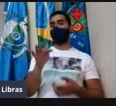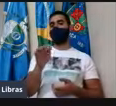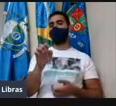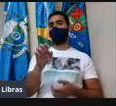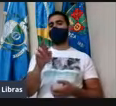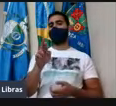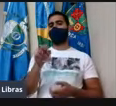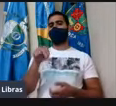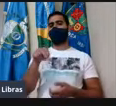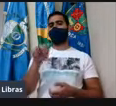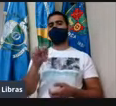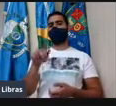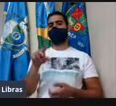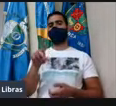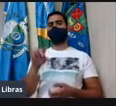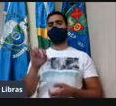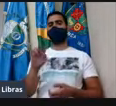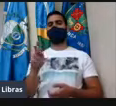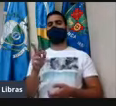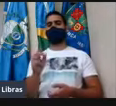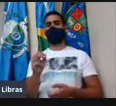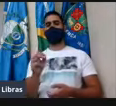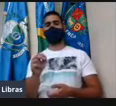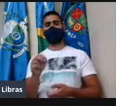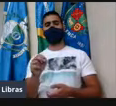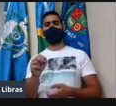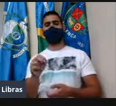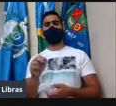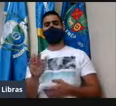ela contribuiu para que o Prev